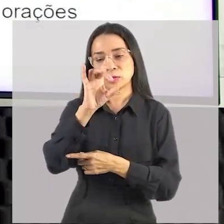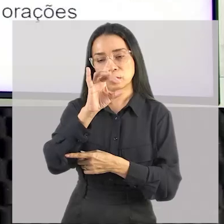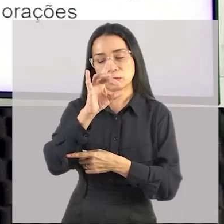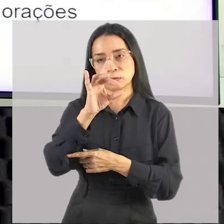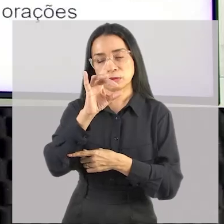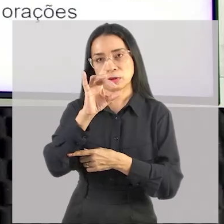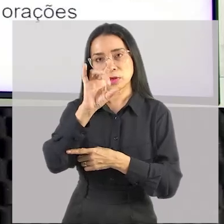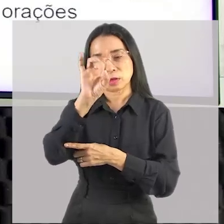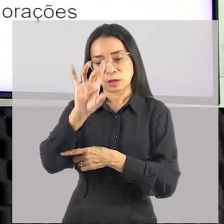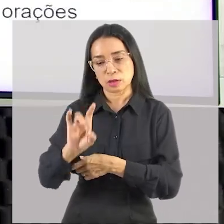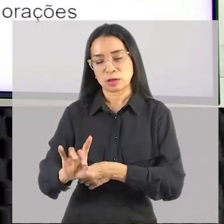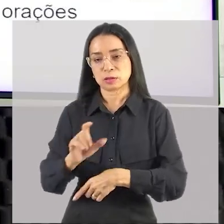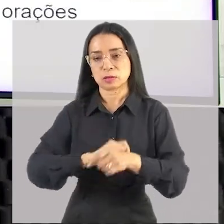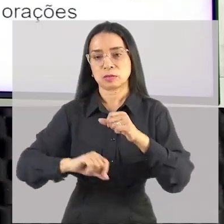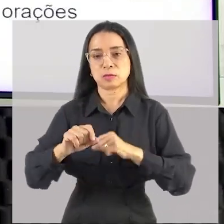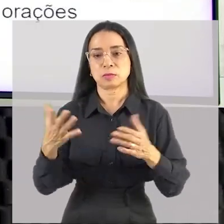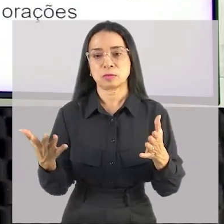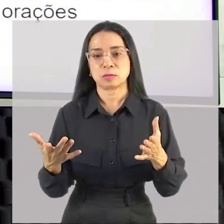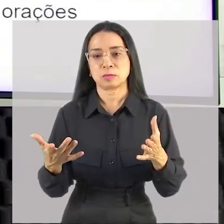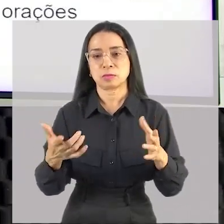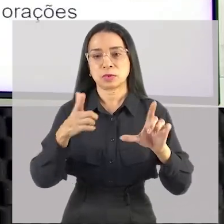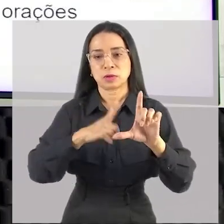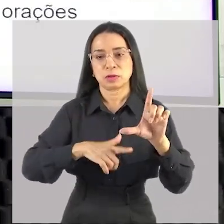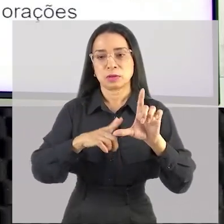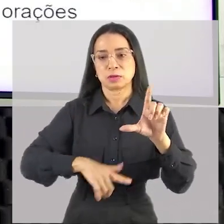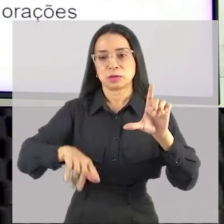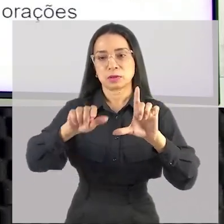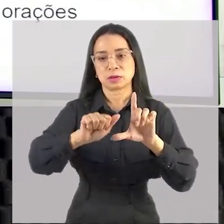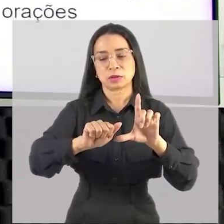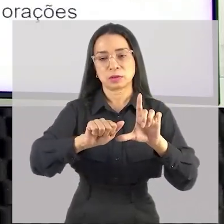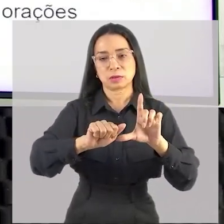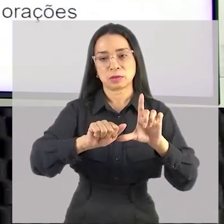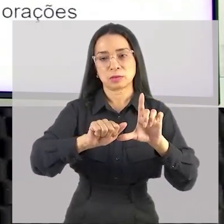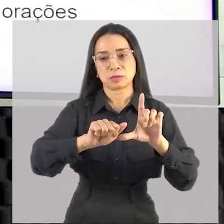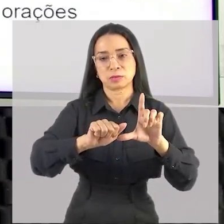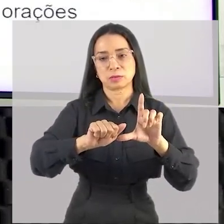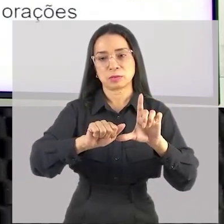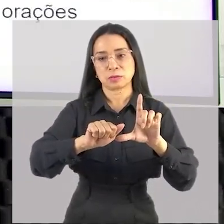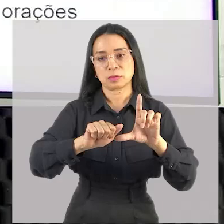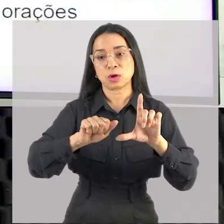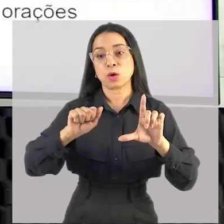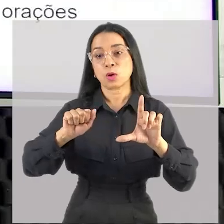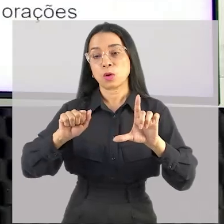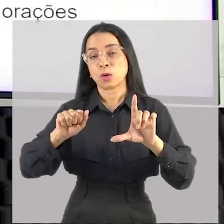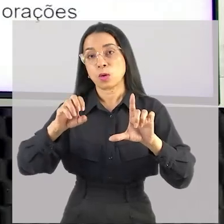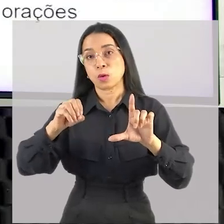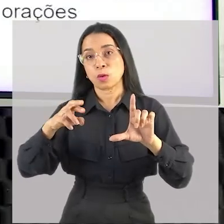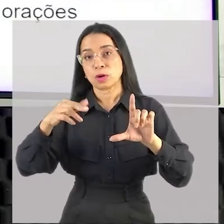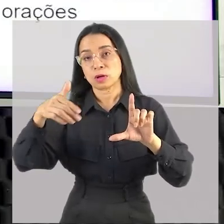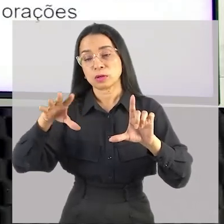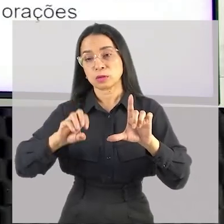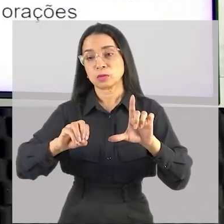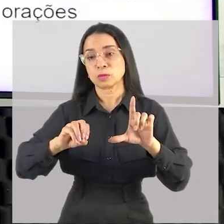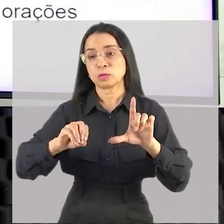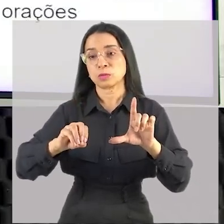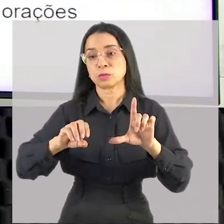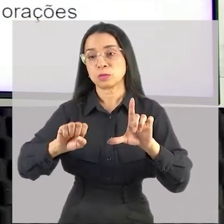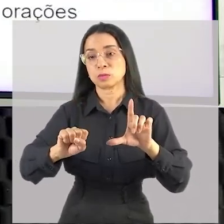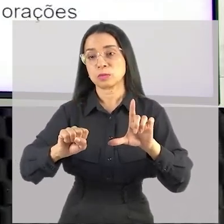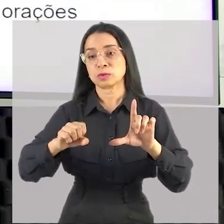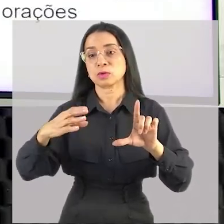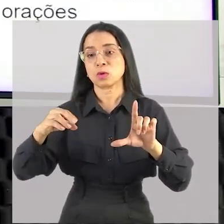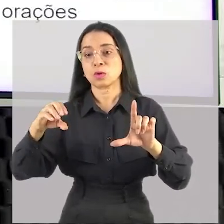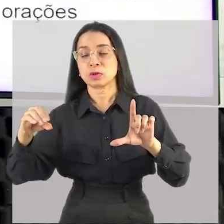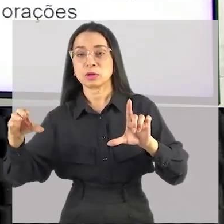delas. Predominância de orações coordenadas. As orações coordenadas são aquelas independentes que se relacionam